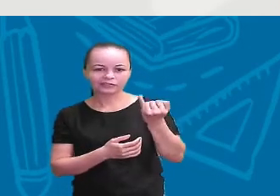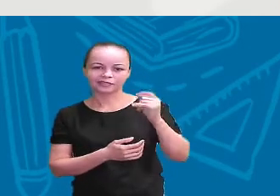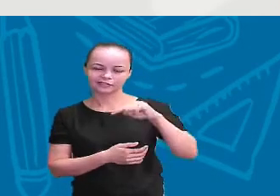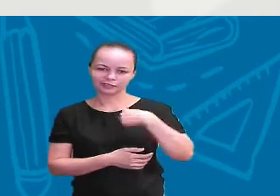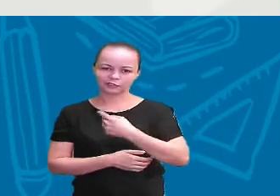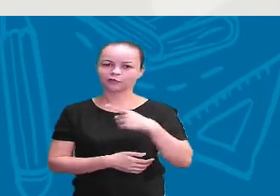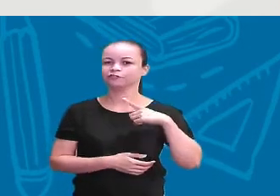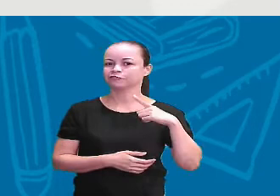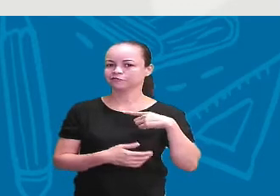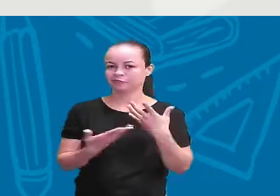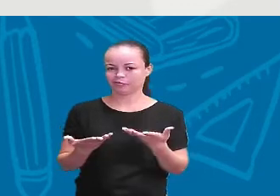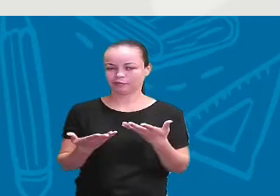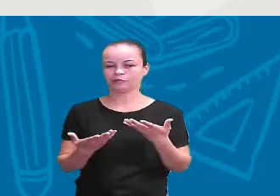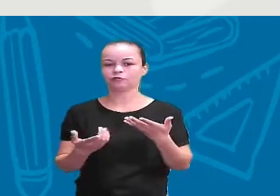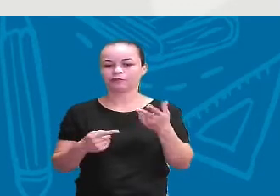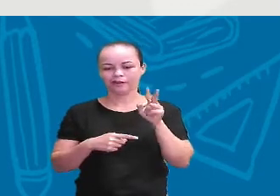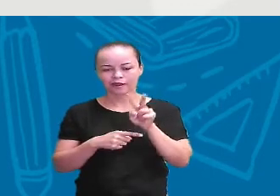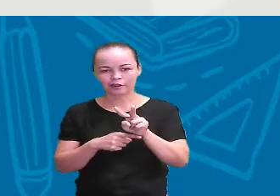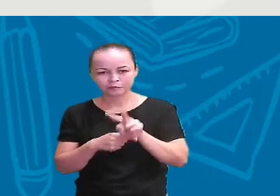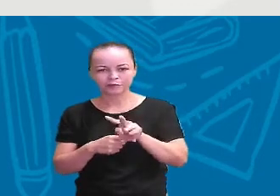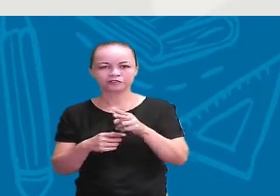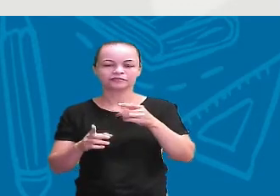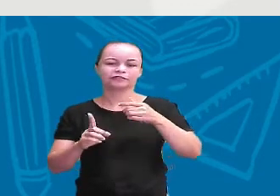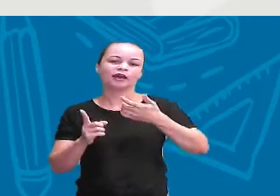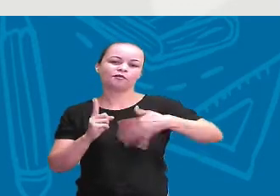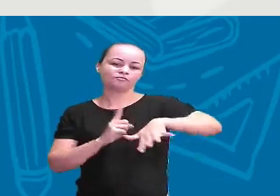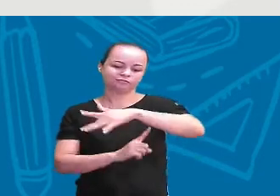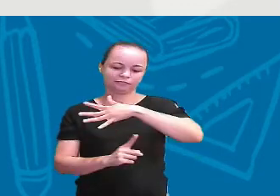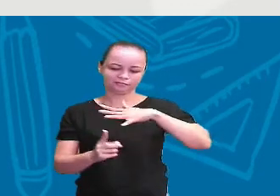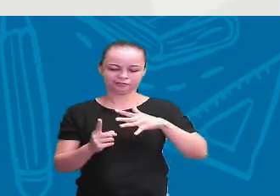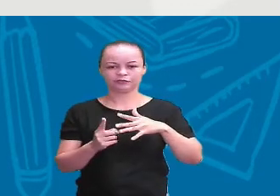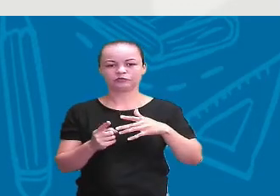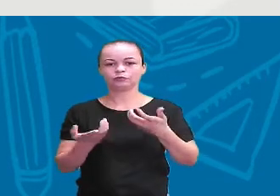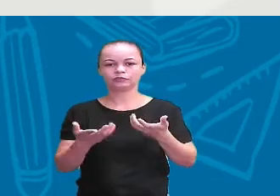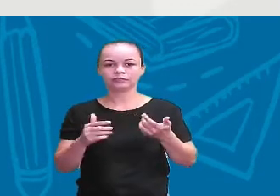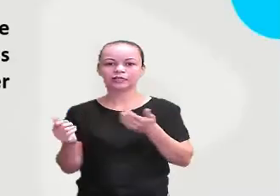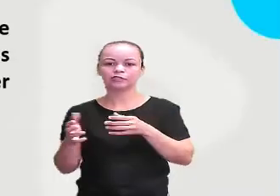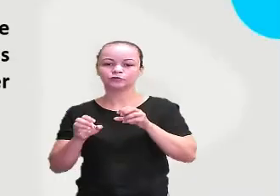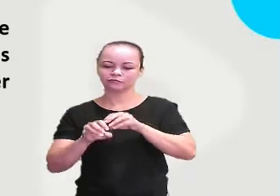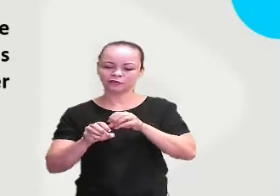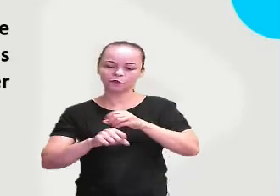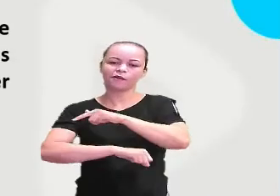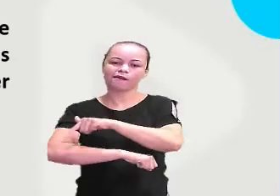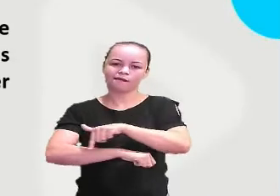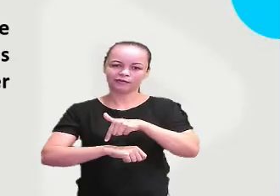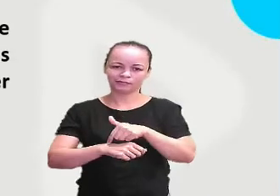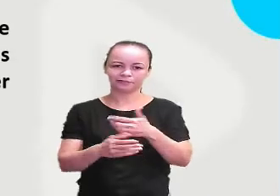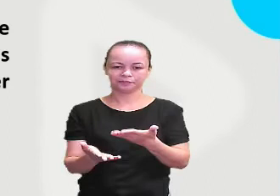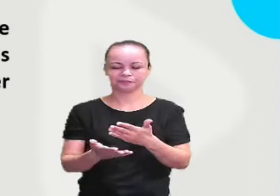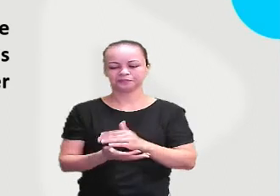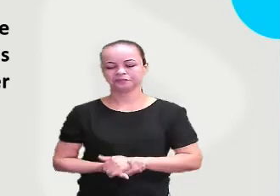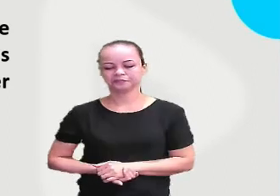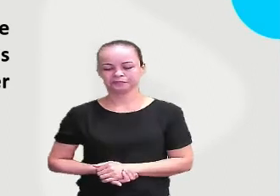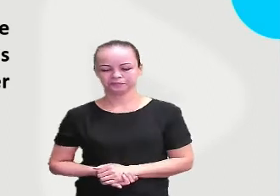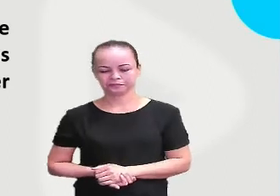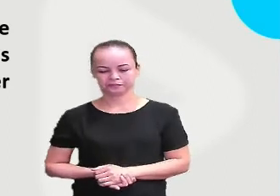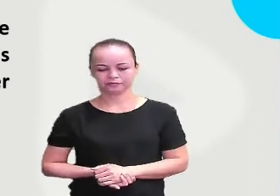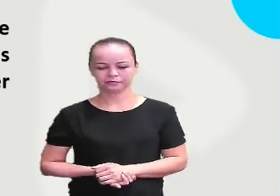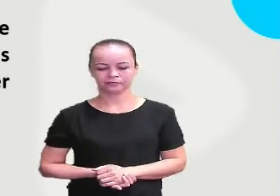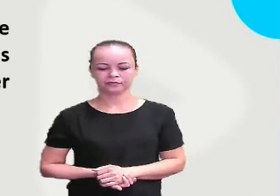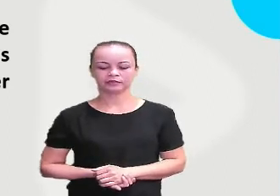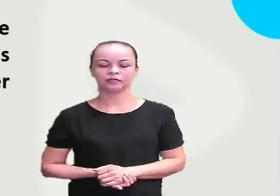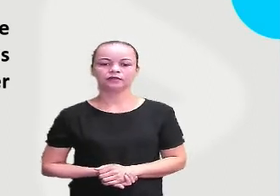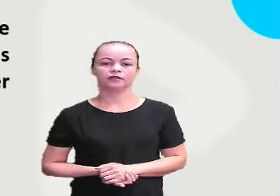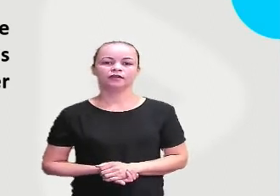o meio ambiente, usando no meio da educação. Vamos lá, seguindo. As reservas